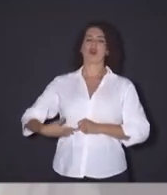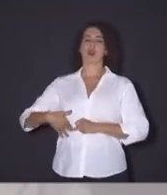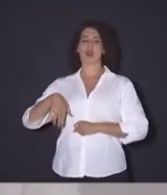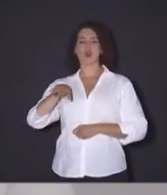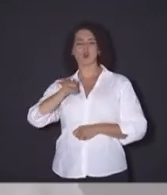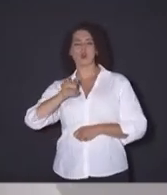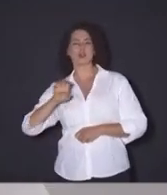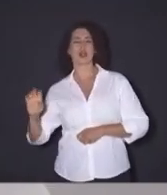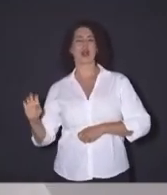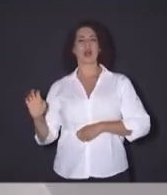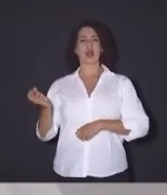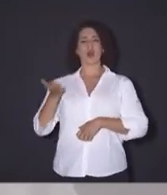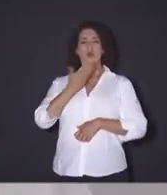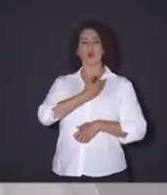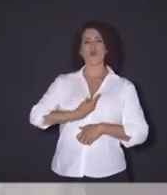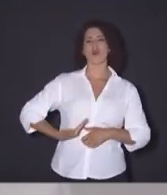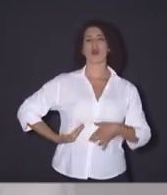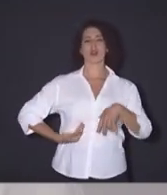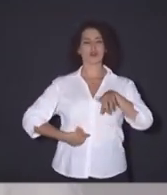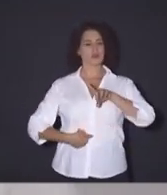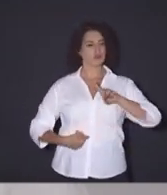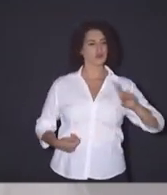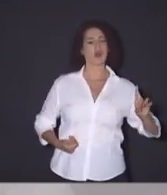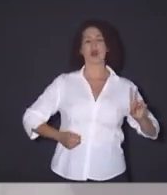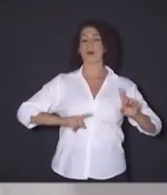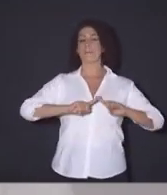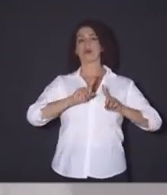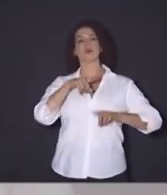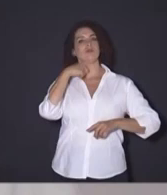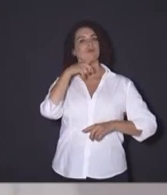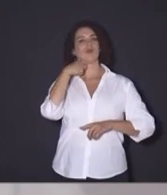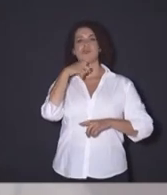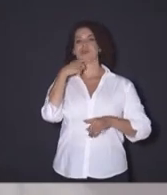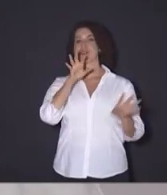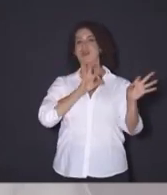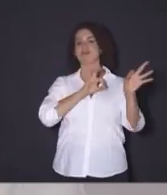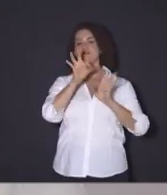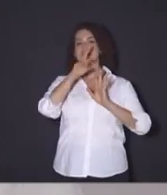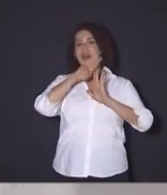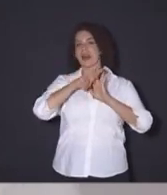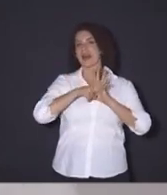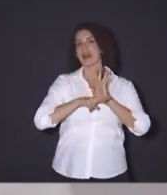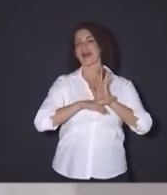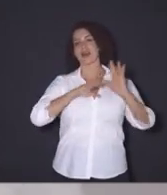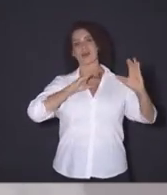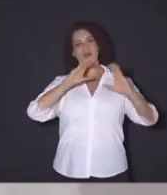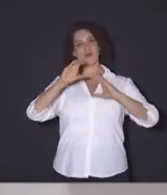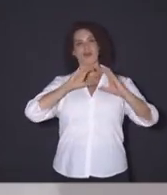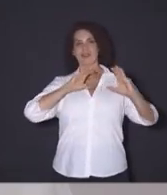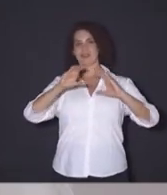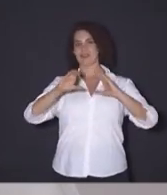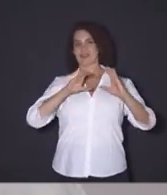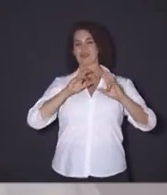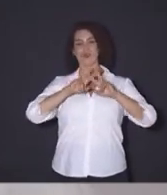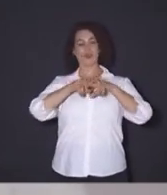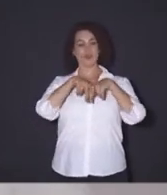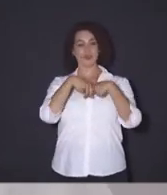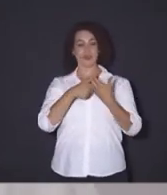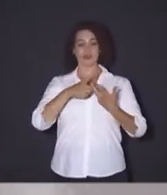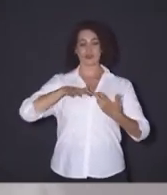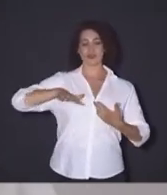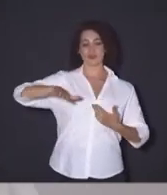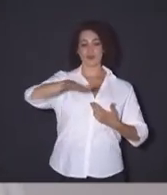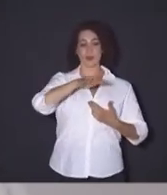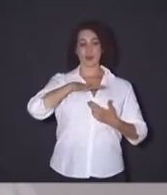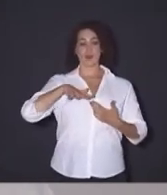que não conseguiram implementar regulações no âmbito da comunicação que nós podemos falar que os grandes meios de massa o